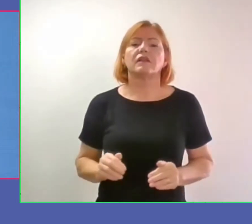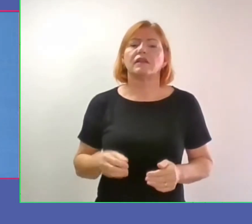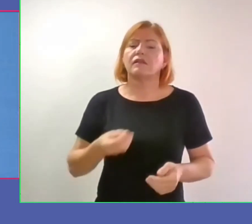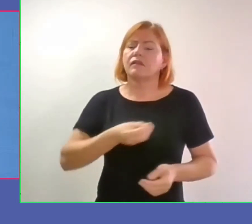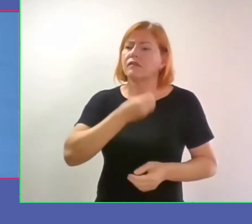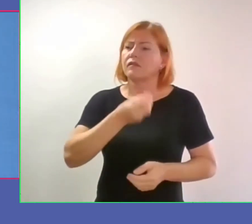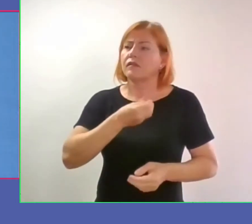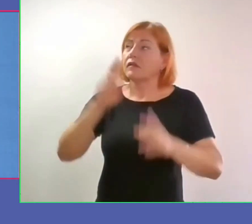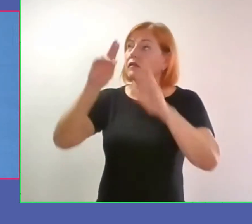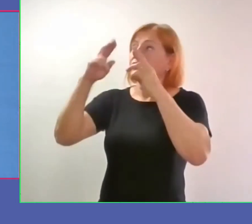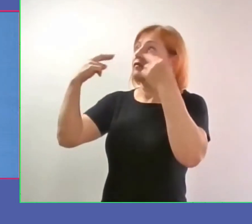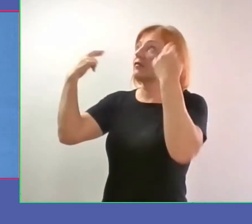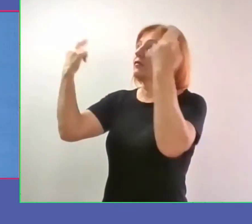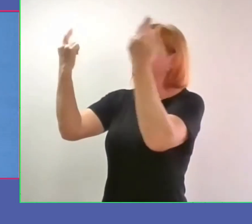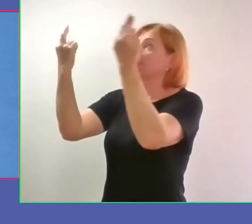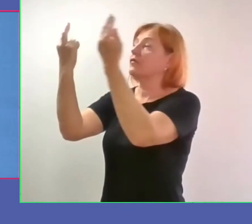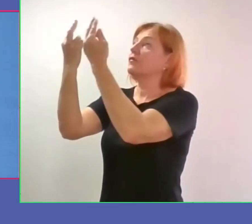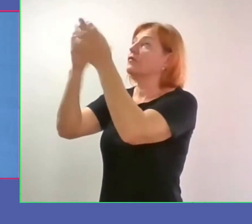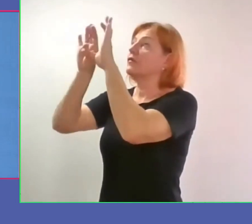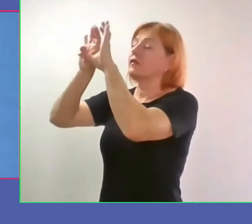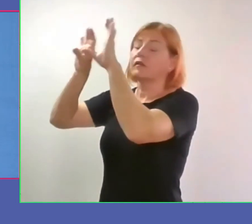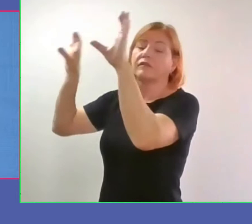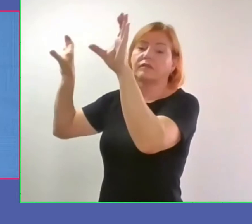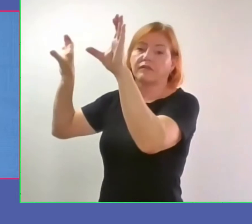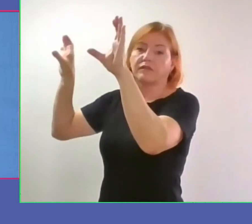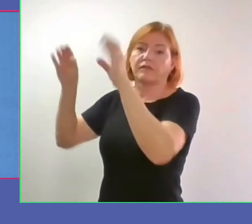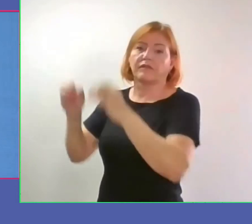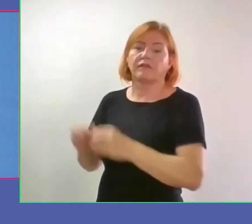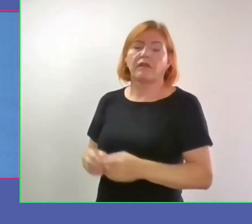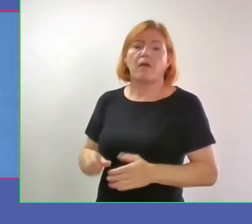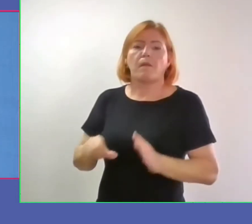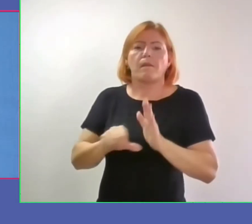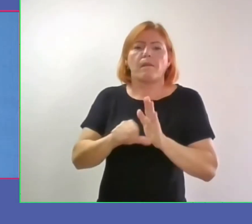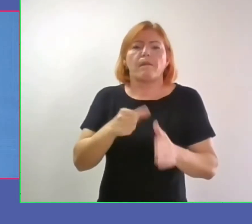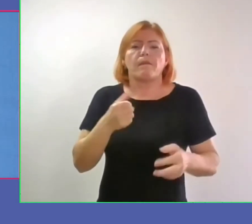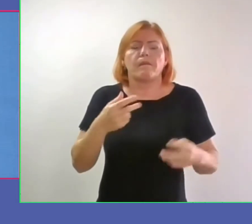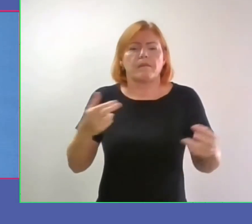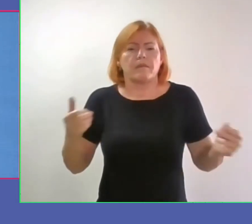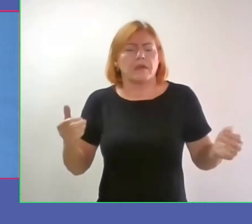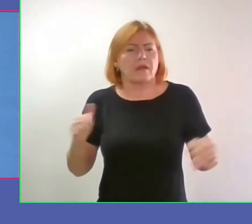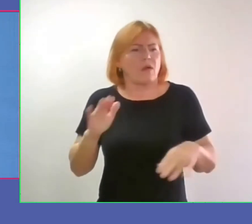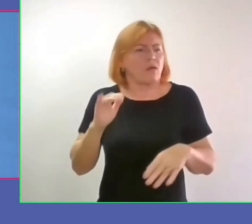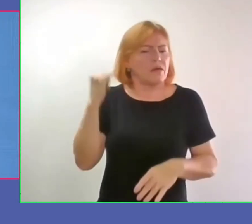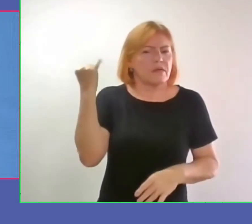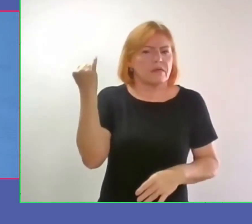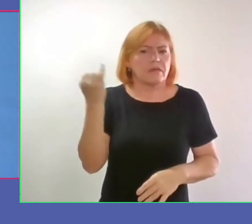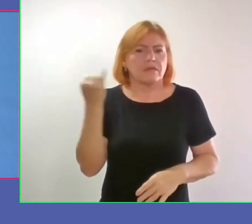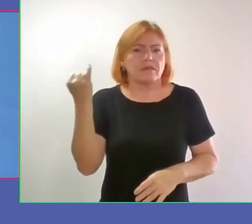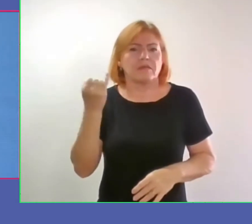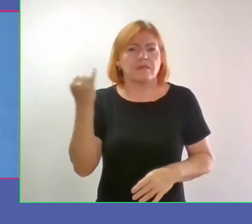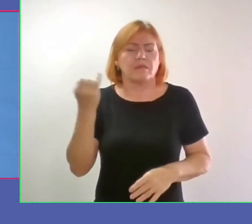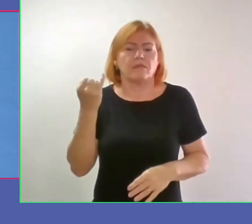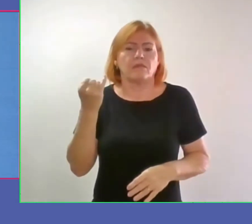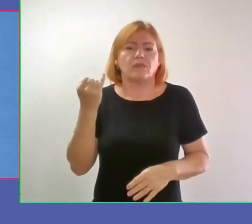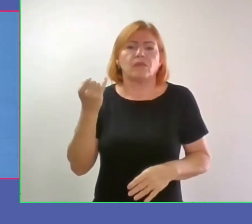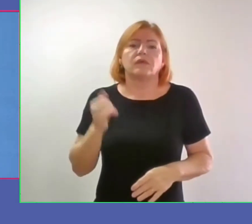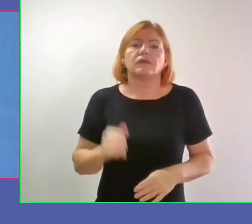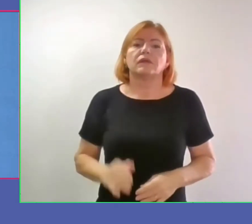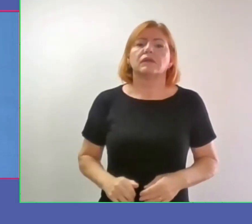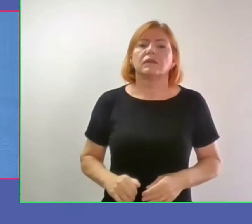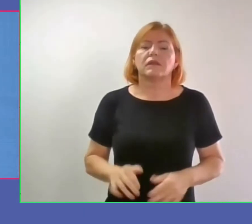requisito para entrar no reino dos céus é: bem-aventurados os humildes de espírito, ou